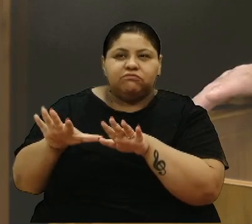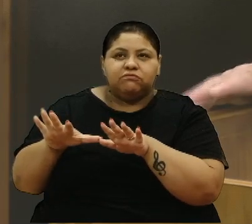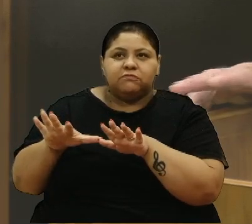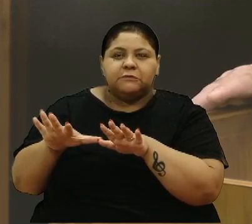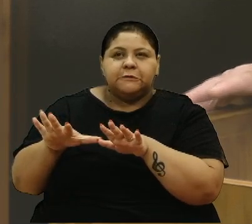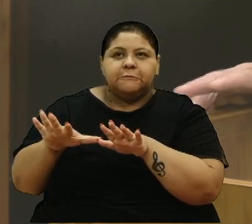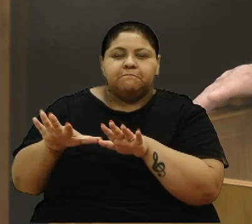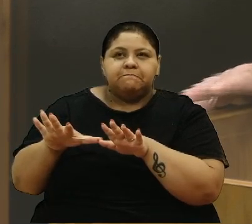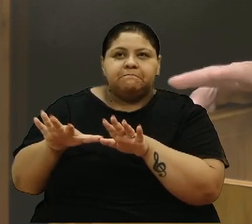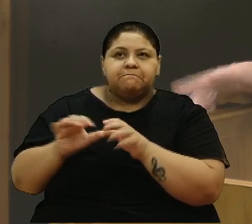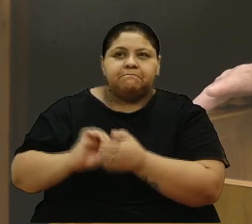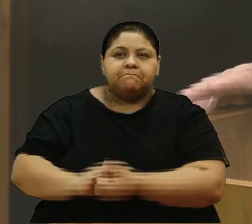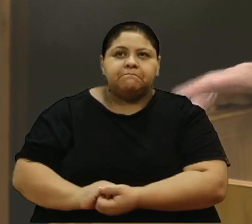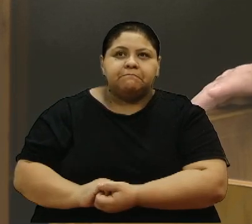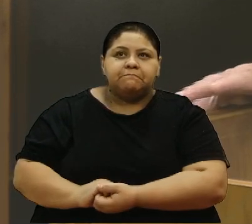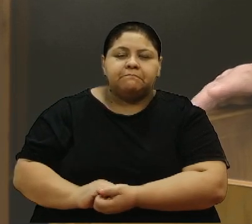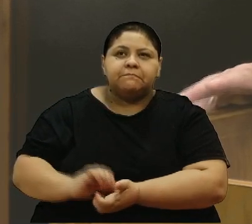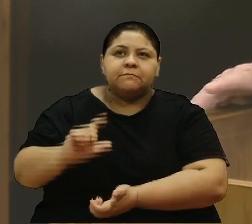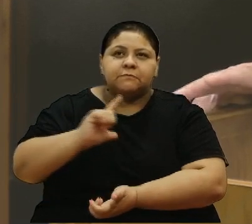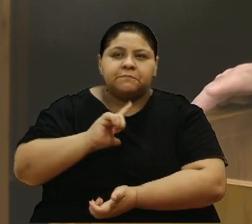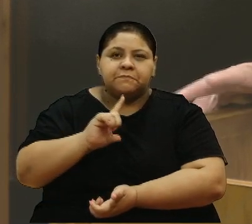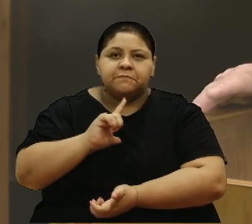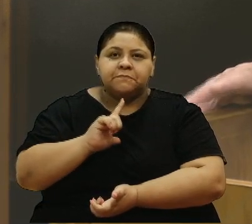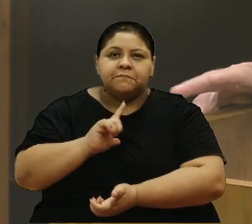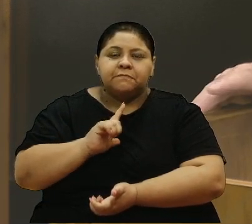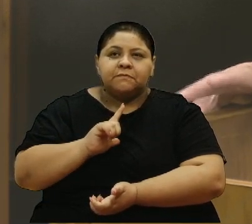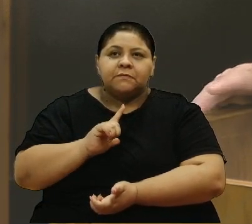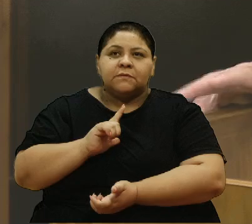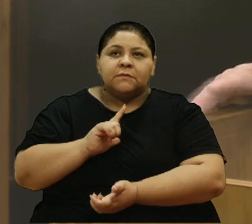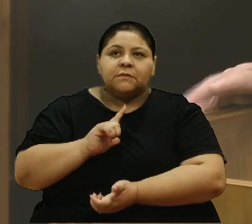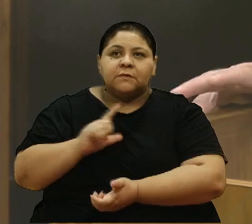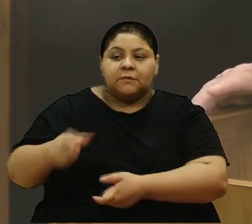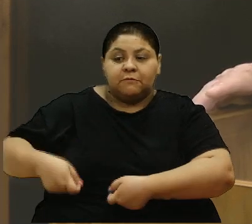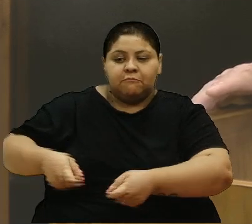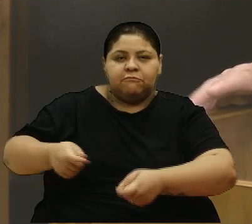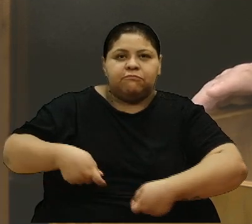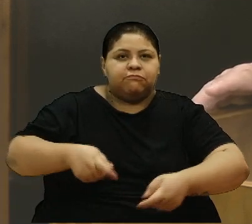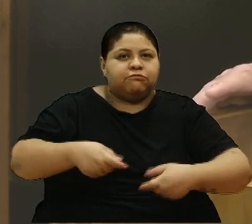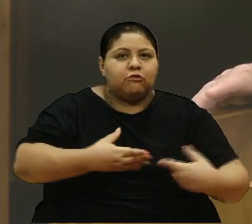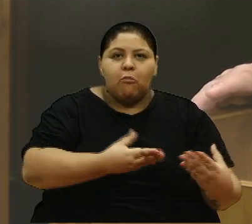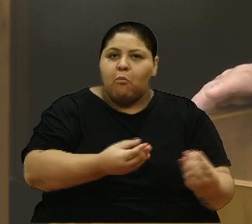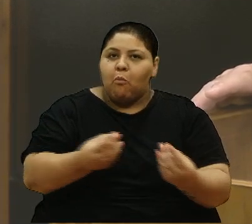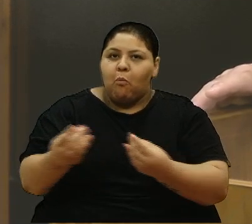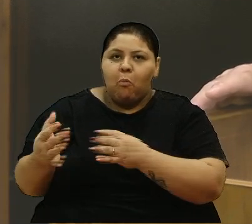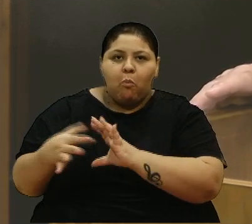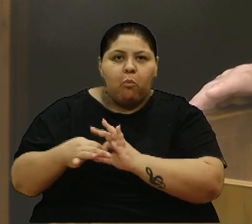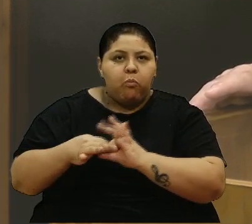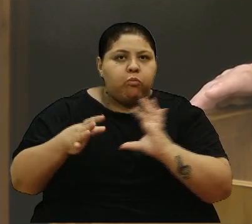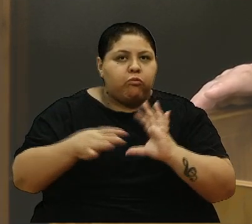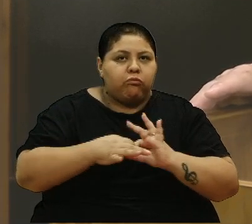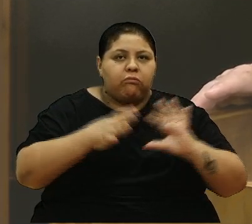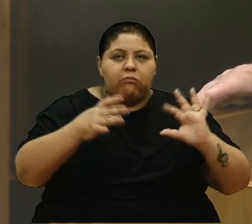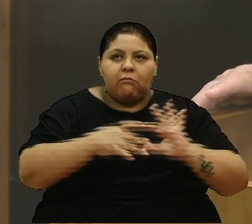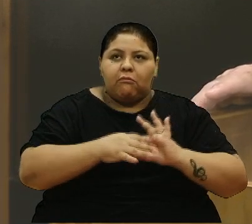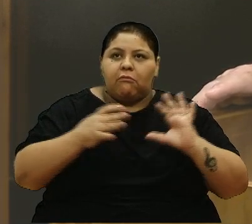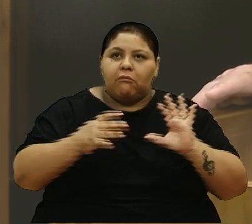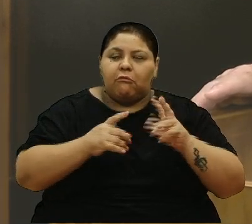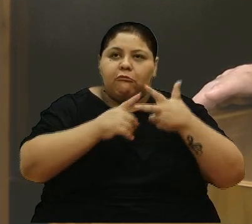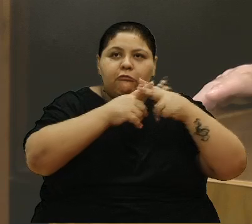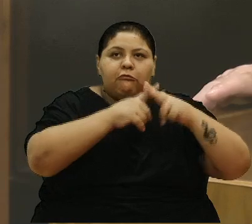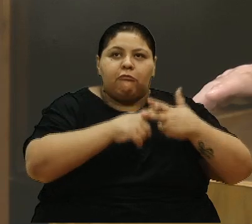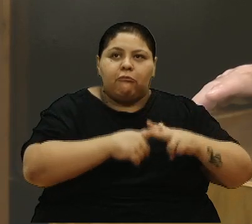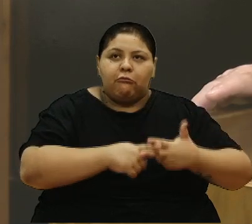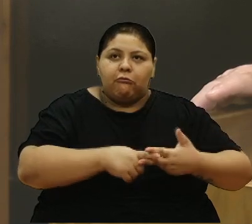onde nós tivemos que desembolsar muito dinheiro livre para a manutenção